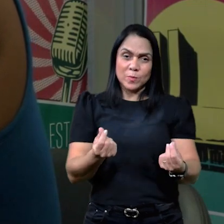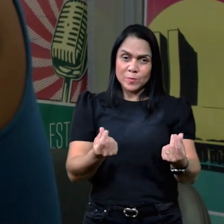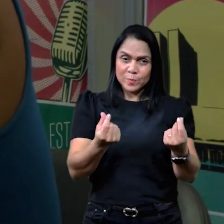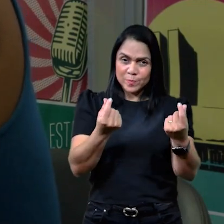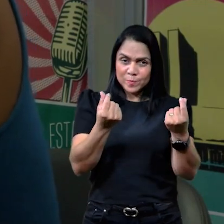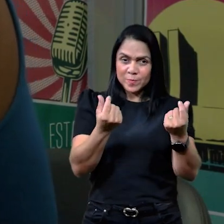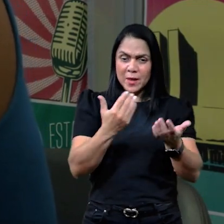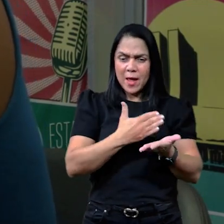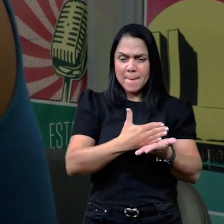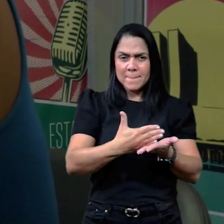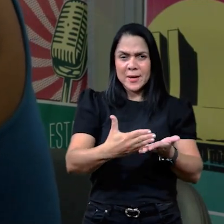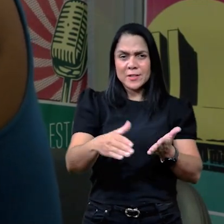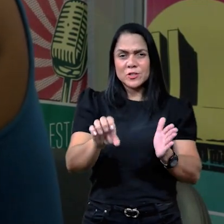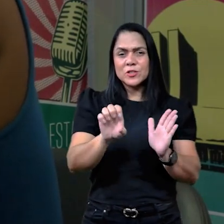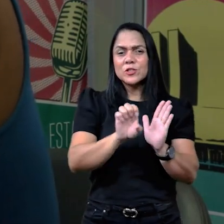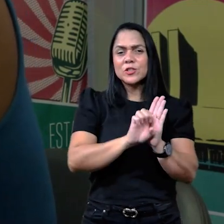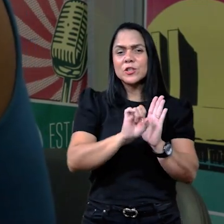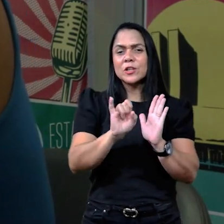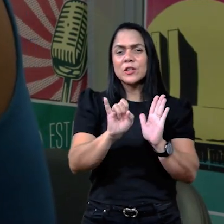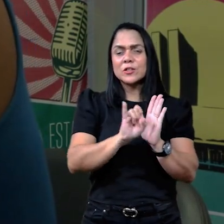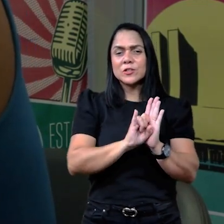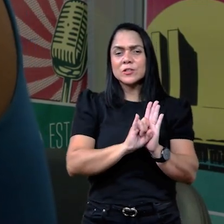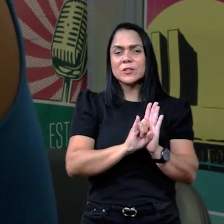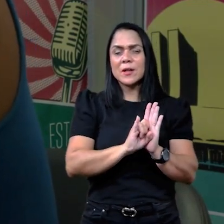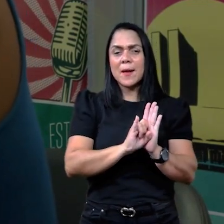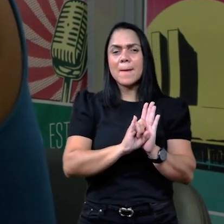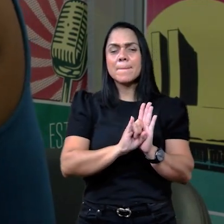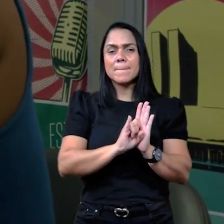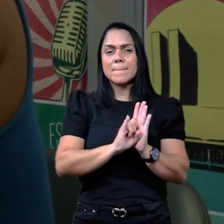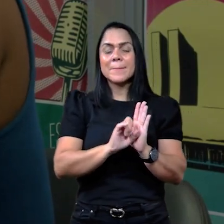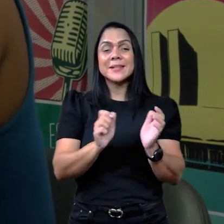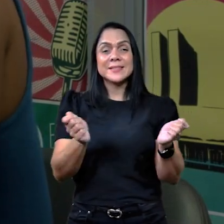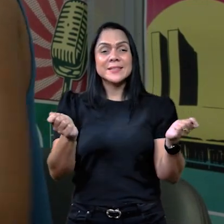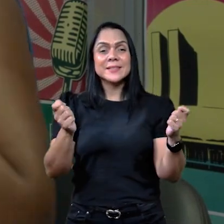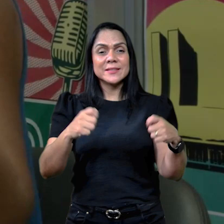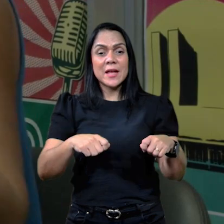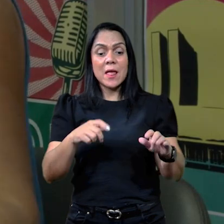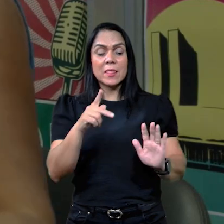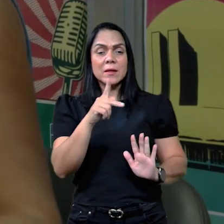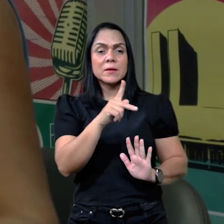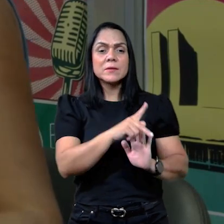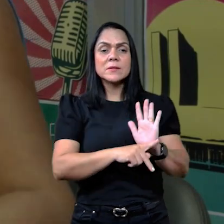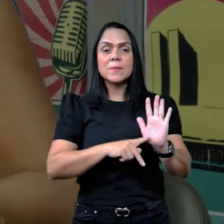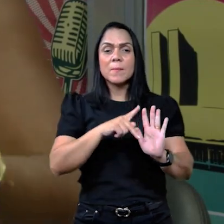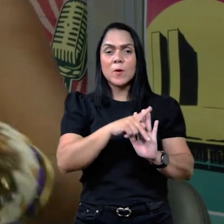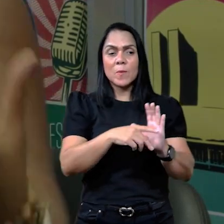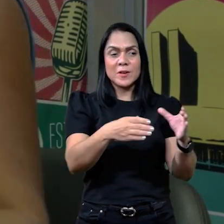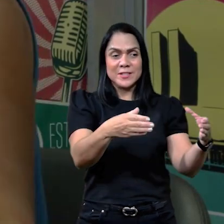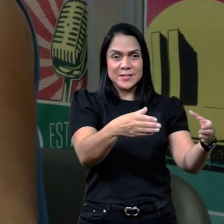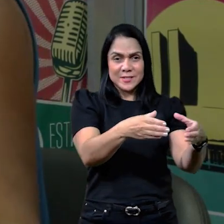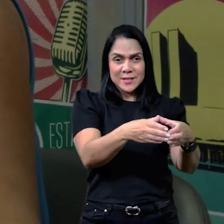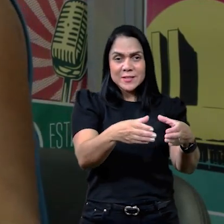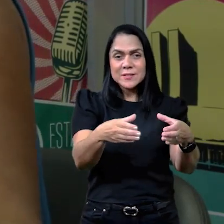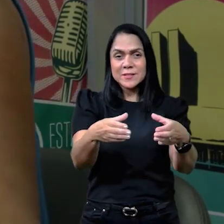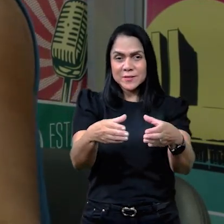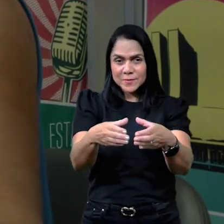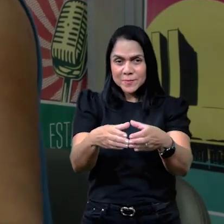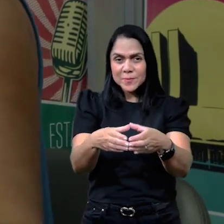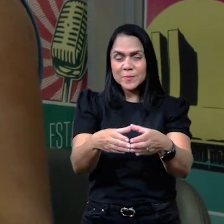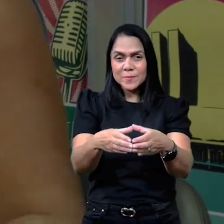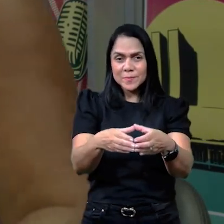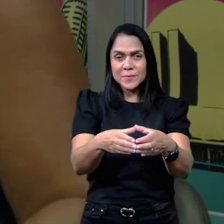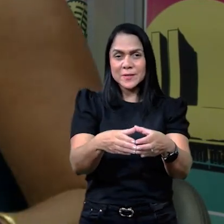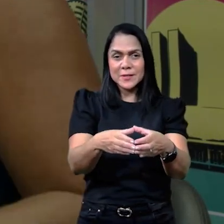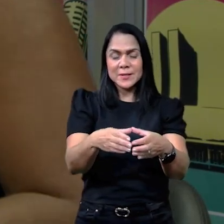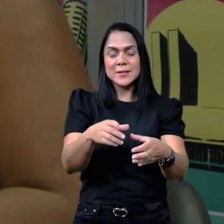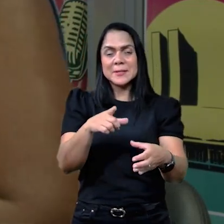partir de editais, possibilidades de esses projetos, né, dessas comunidades tradicionais que